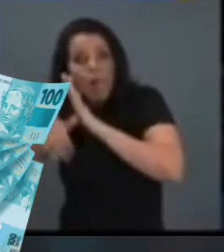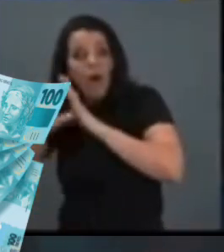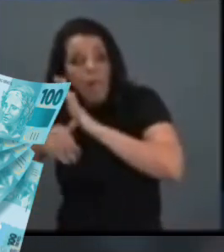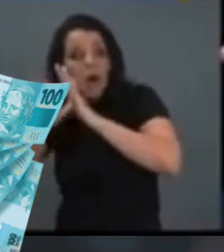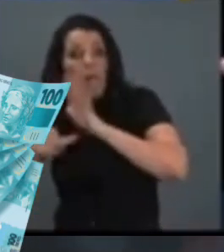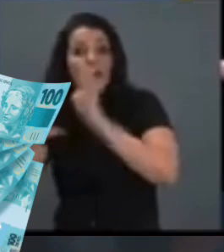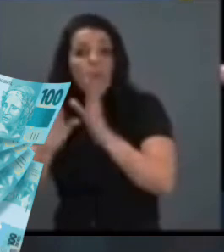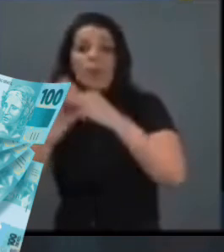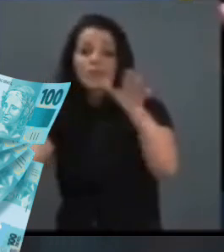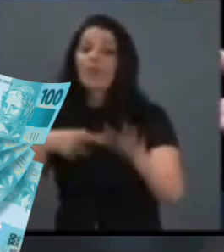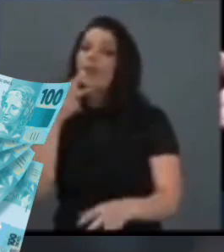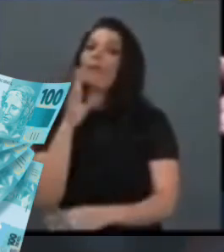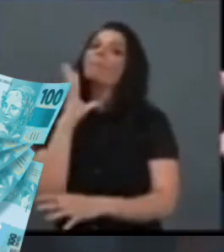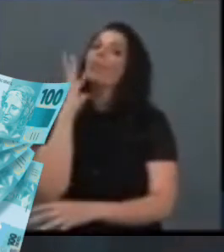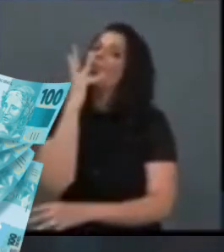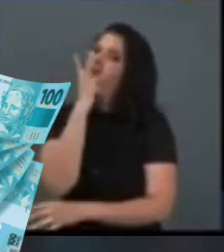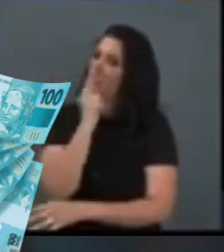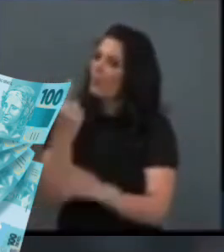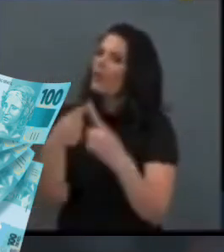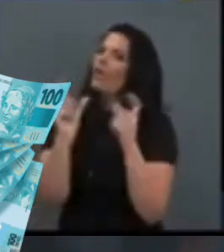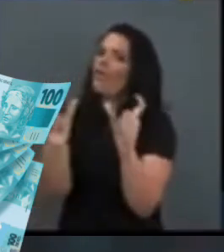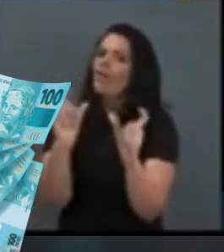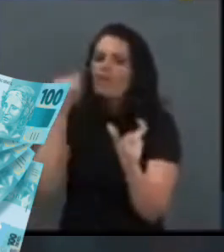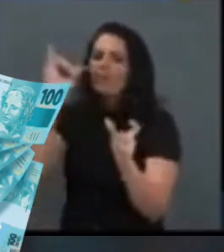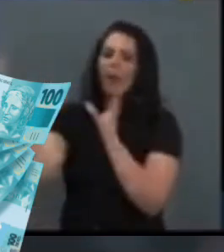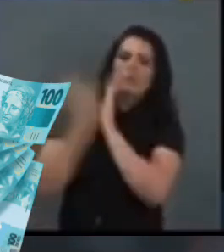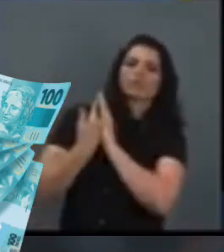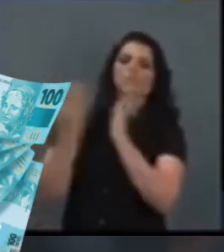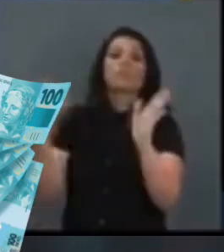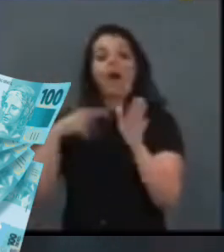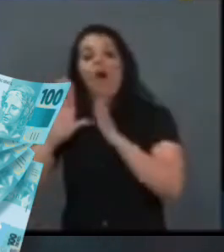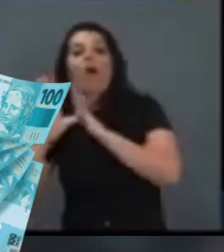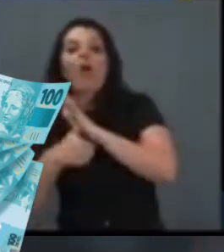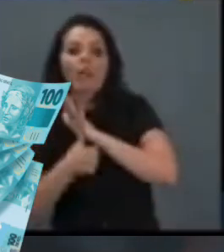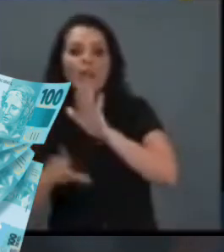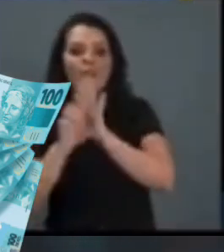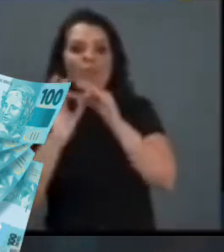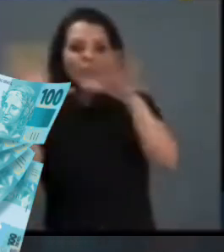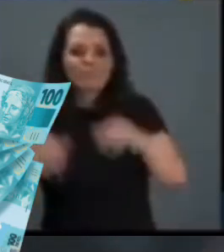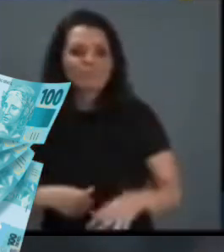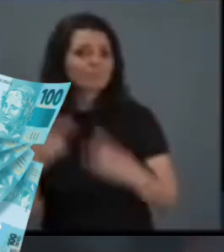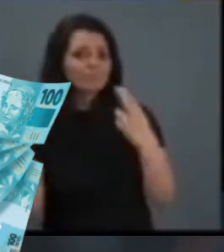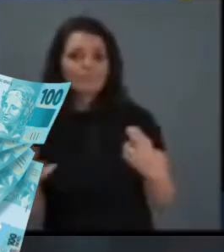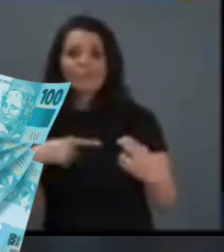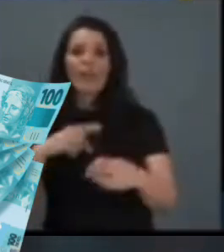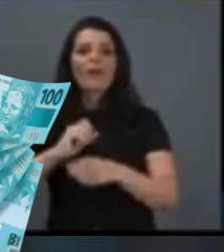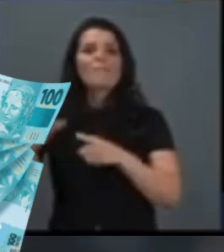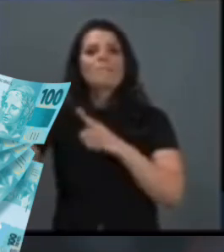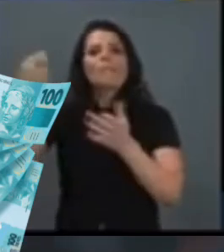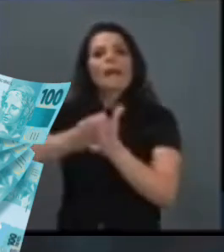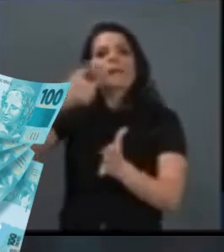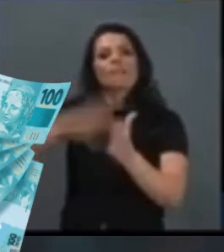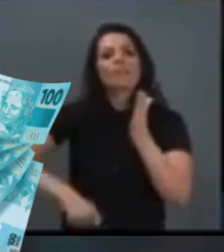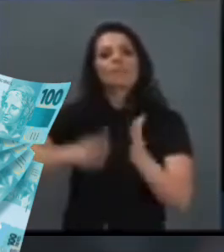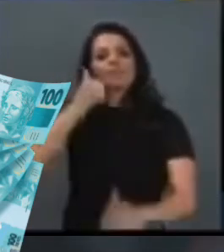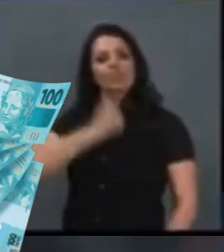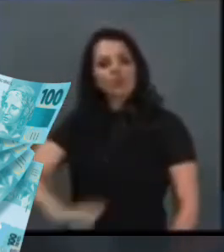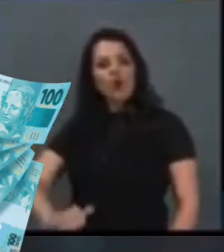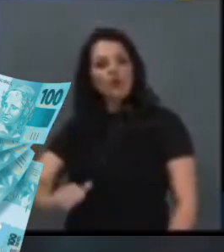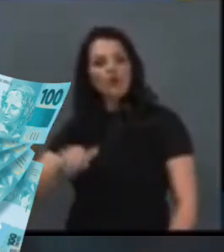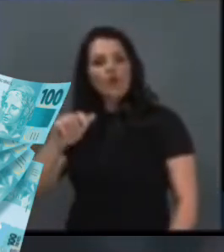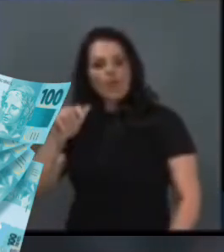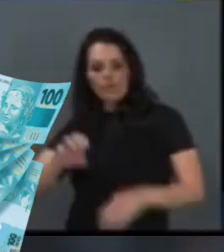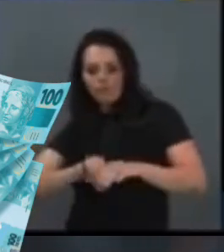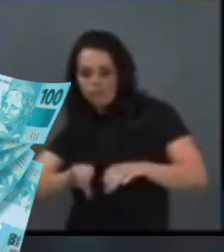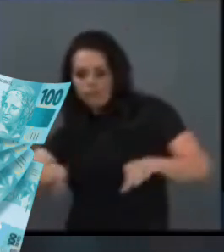Roubo legalizado. Eu vou falar bonito assim para não tomar processo, mas é um roubo legalizado. É igual a tarifa de esgoto que tem em Minas Gerais. Fala que tem